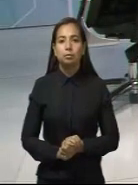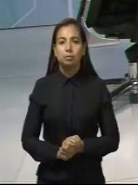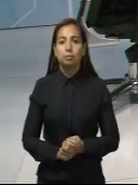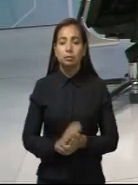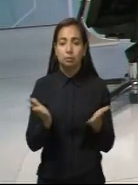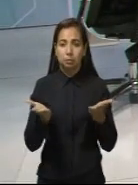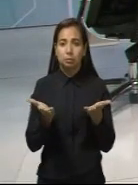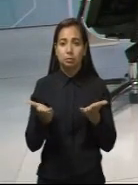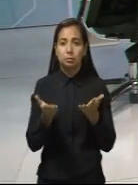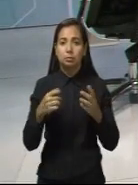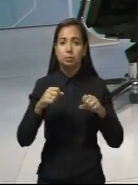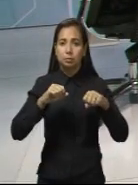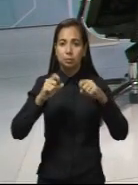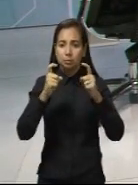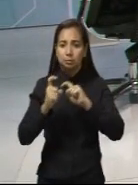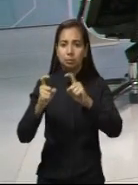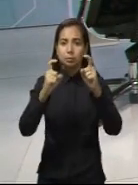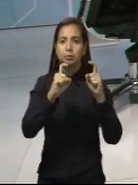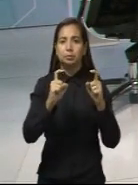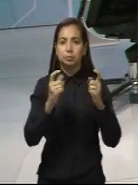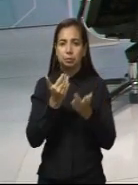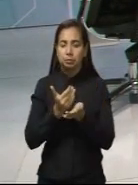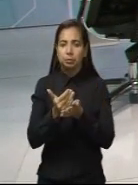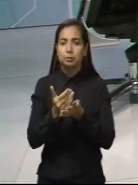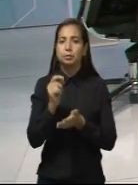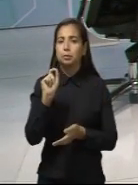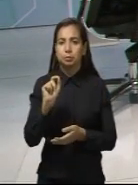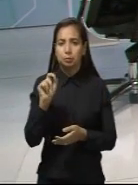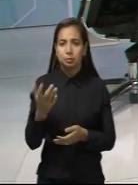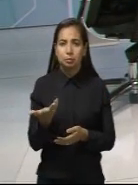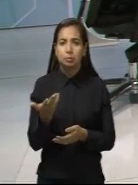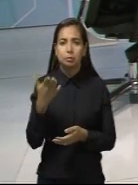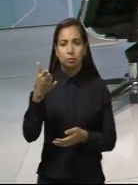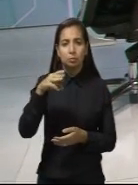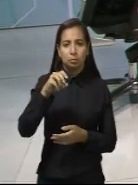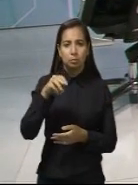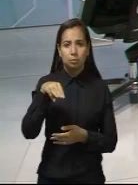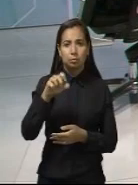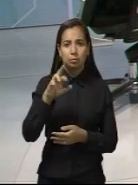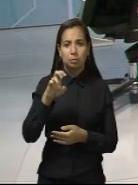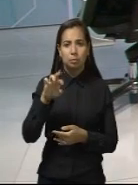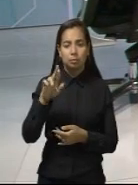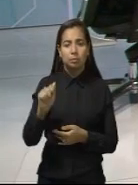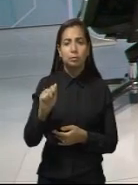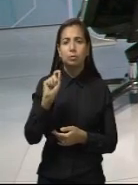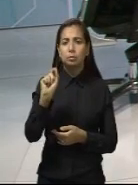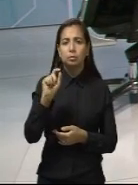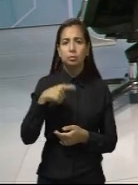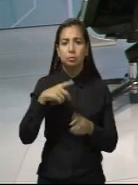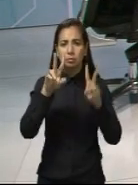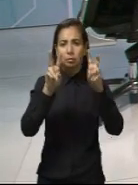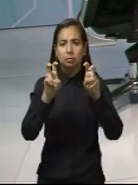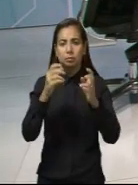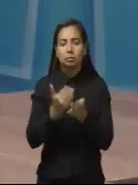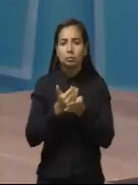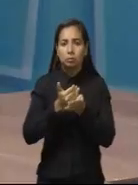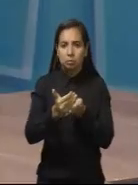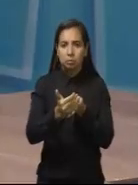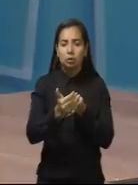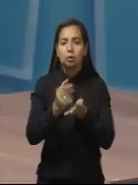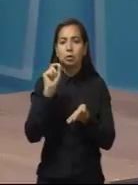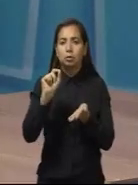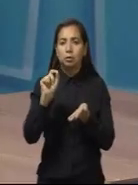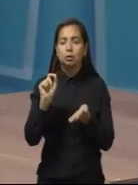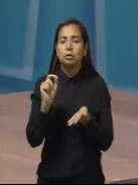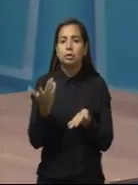discussão, Moreira, professor Moreira, esse assunto que entrou na pauta na semana que passou muito